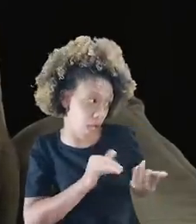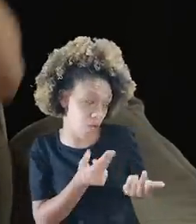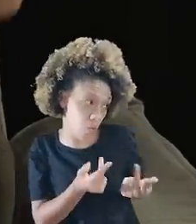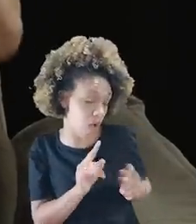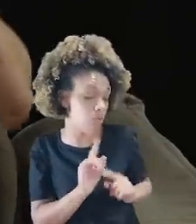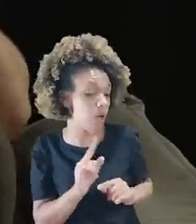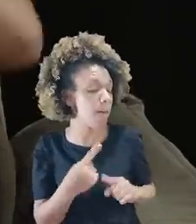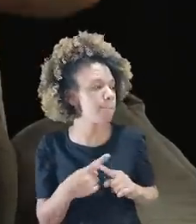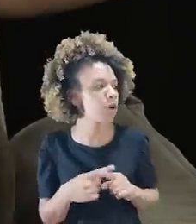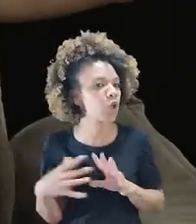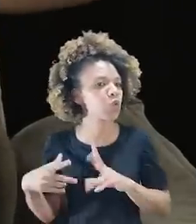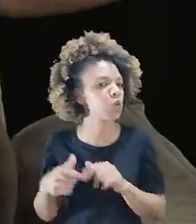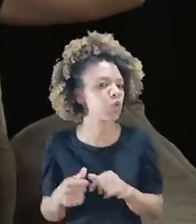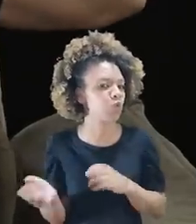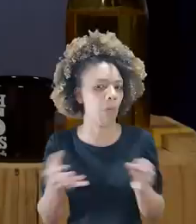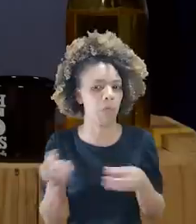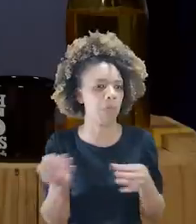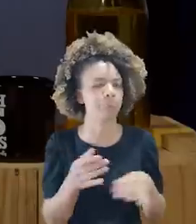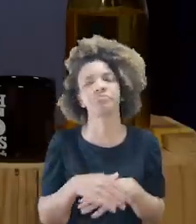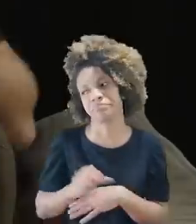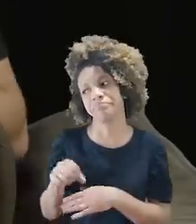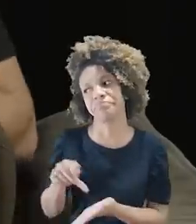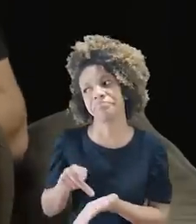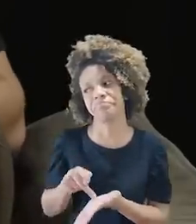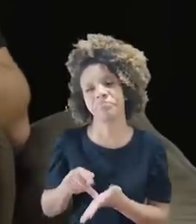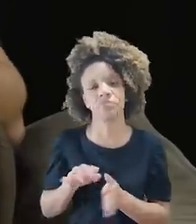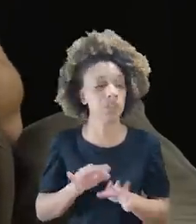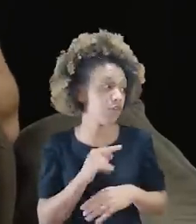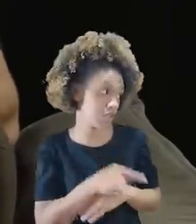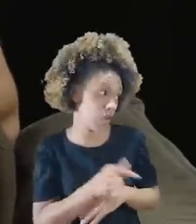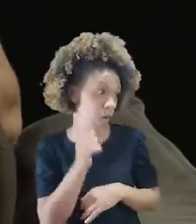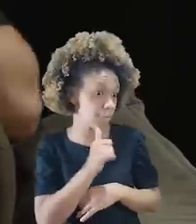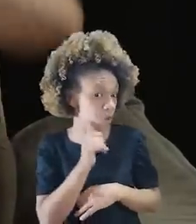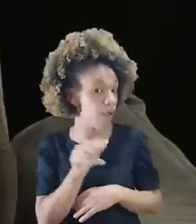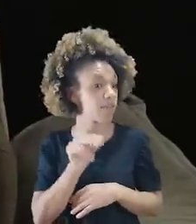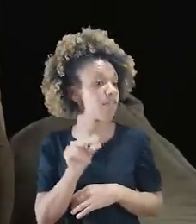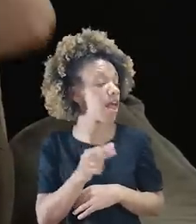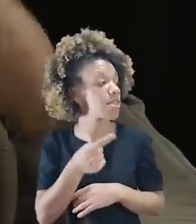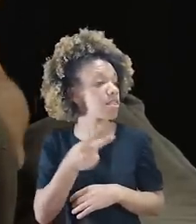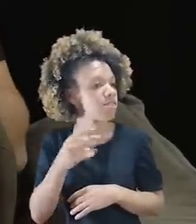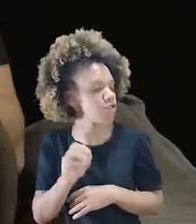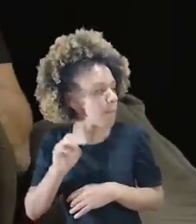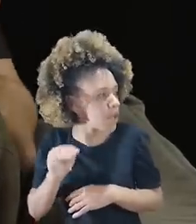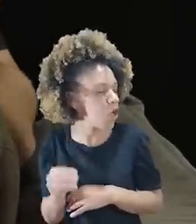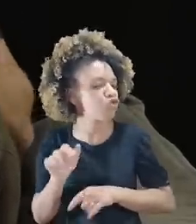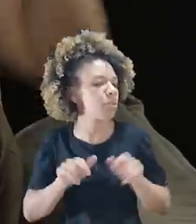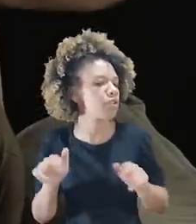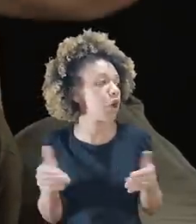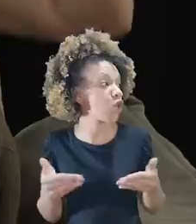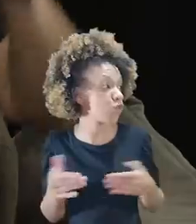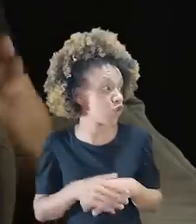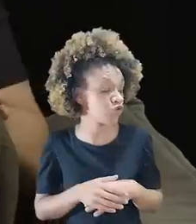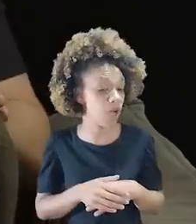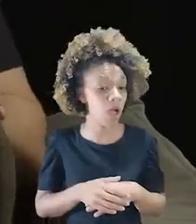que hoje tudo pulverizou tanto né E hoje antig você era uma mulher que falava para 120 milhões de pessoas hoje tem uma